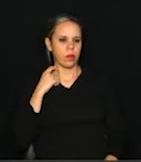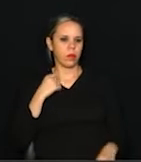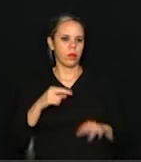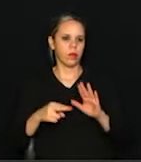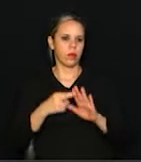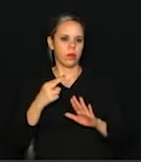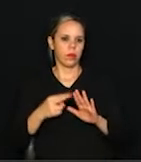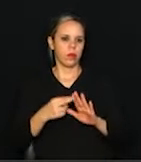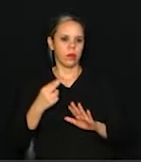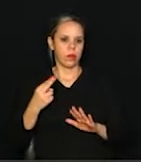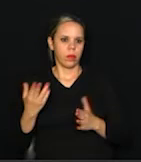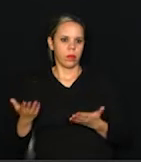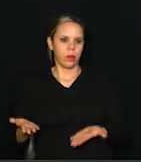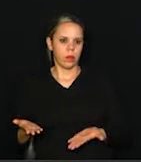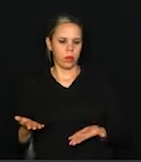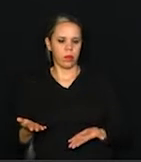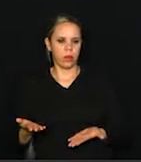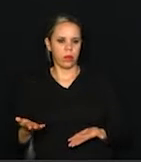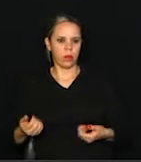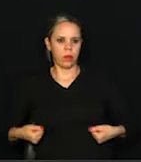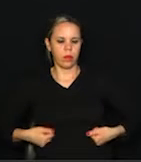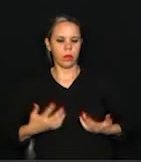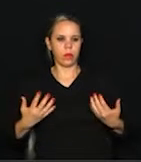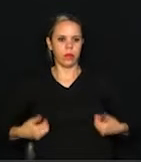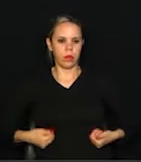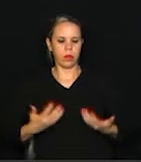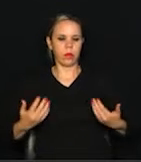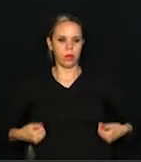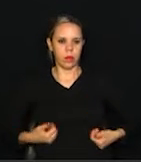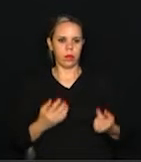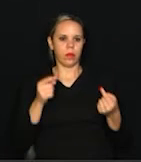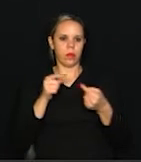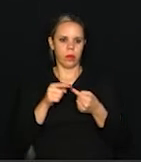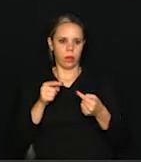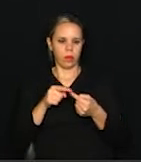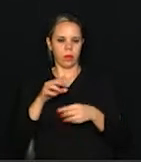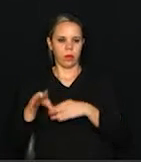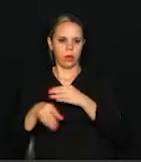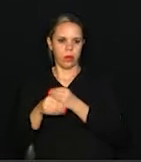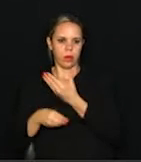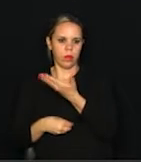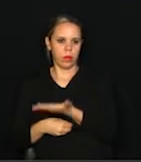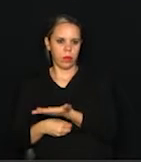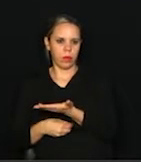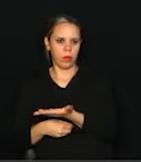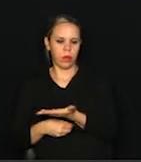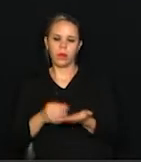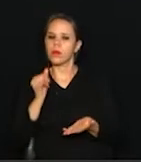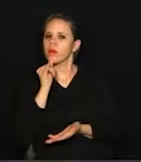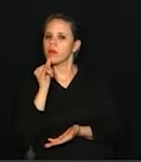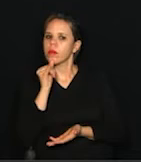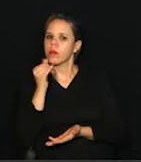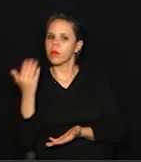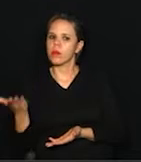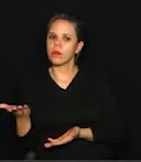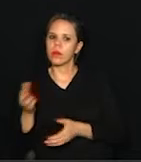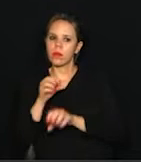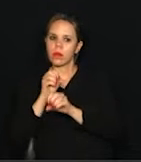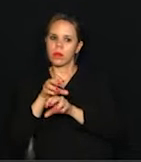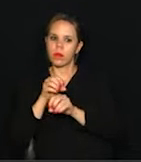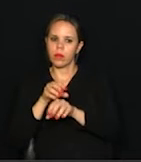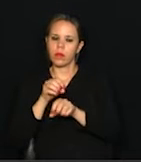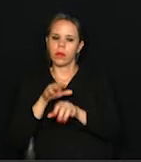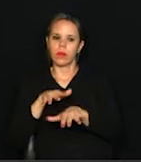resolução, aqueles gastos encaixados ou agregados nessa rubrica. Então, por exemplo, educação de